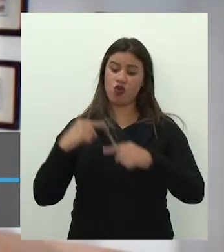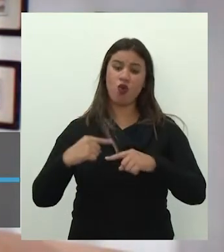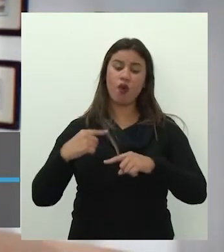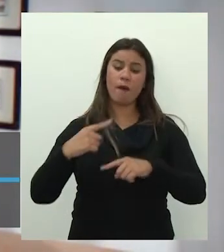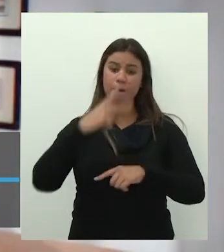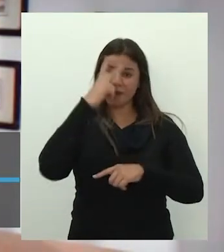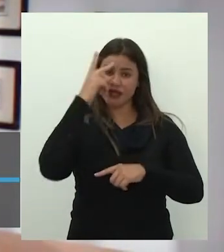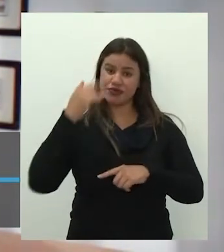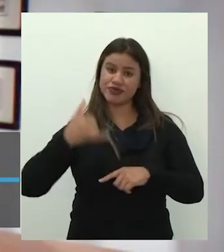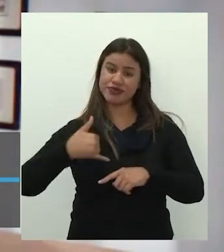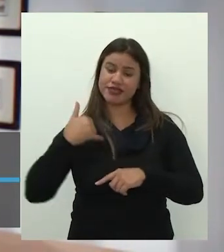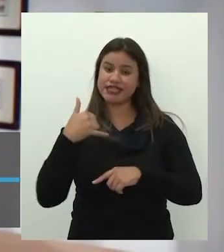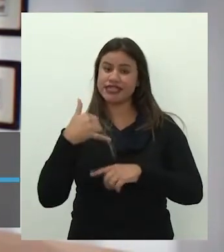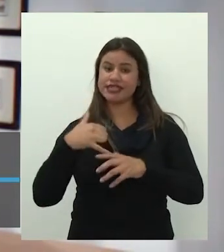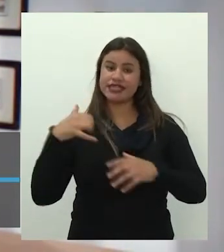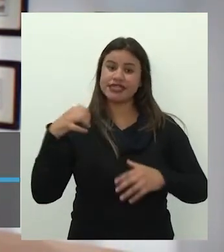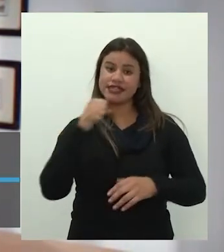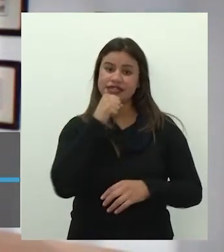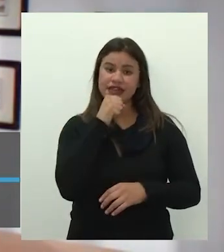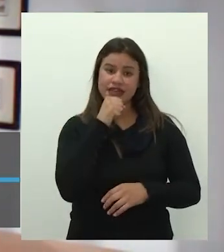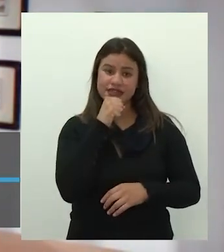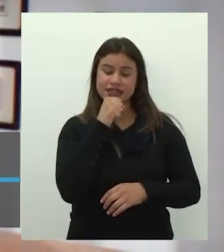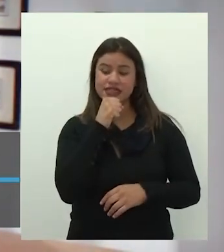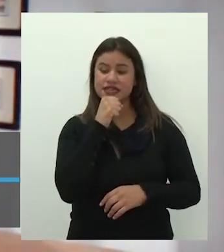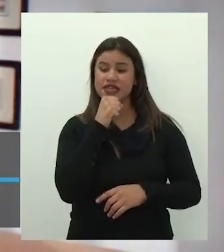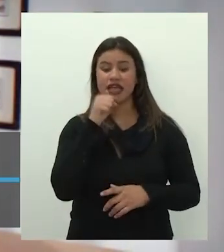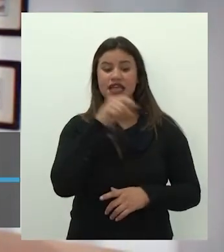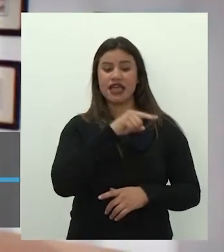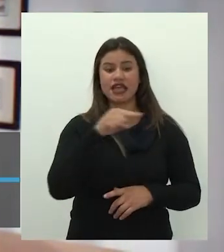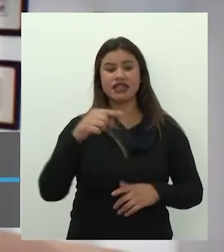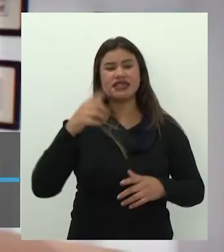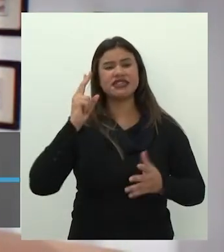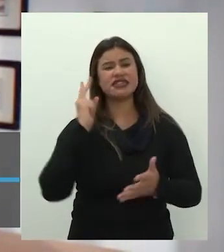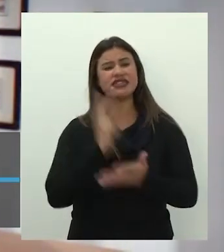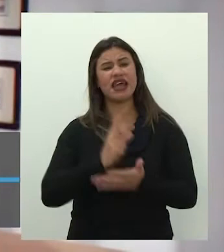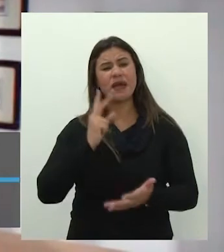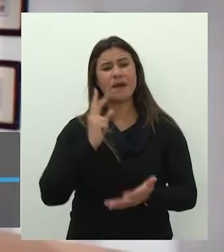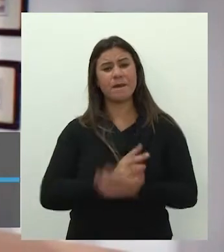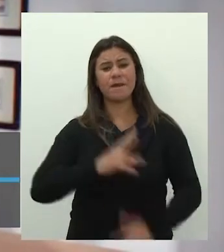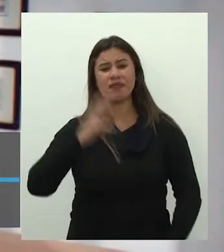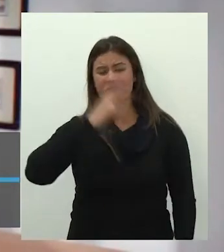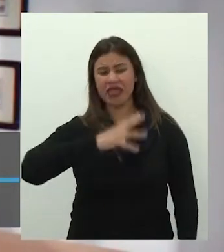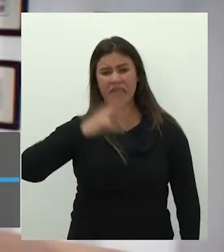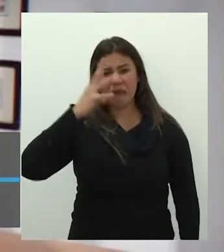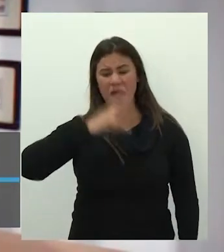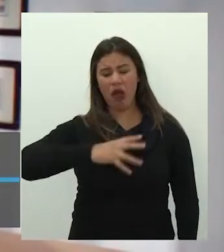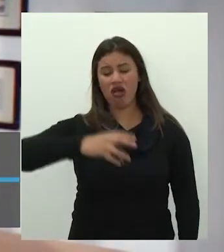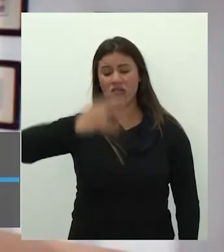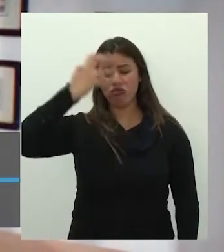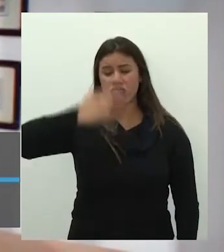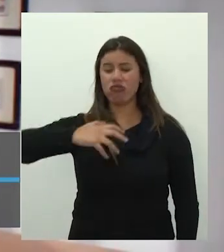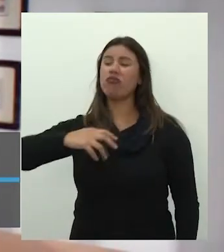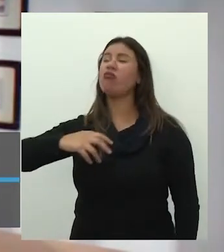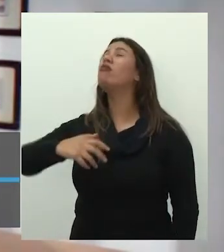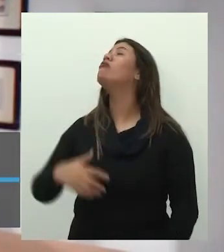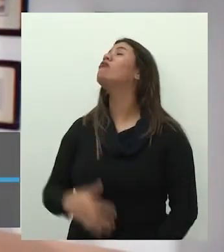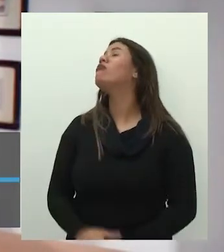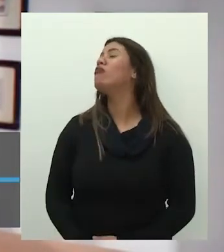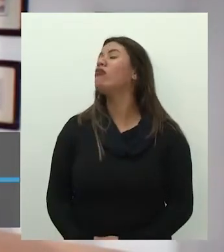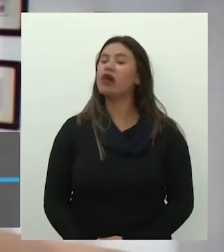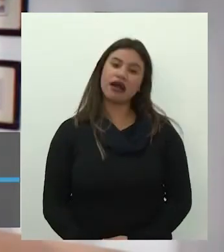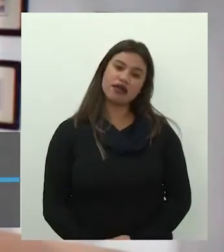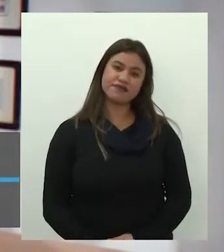Por acharem que idosos são sempre teimosos, são sempre ranzinzas, são sempre uma série de